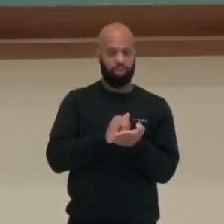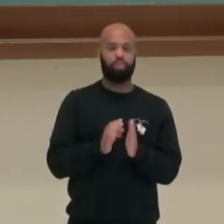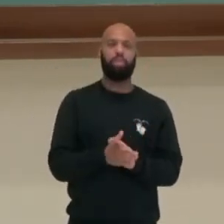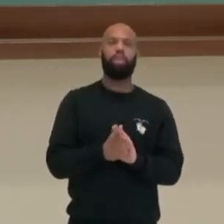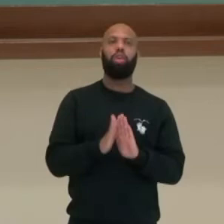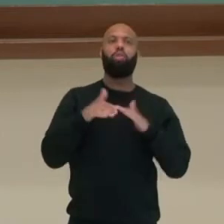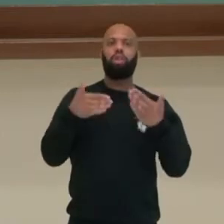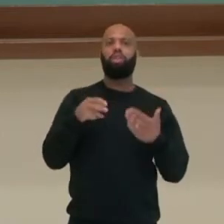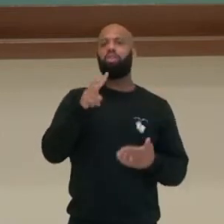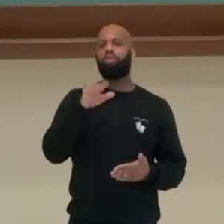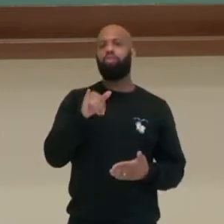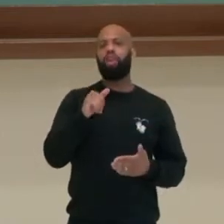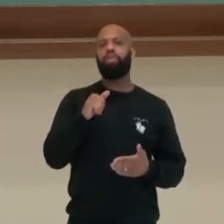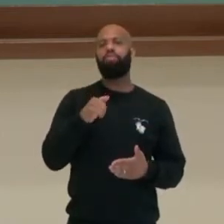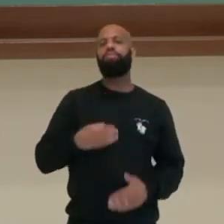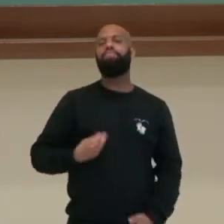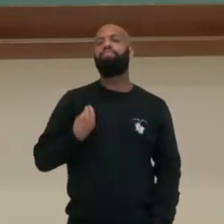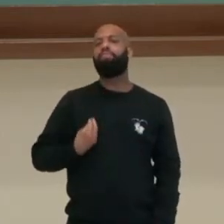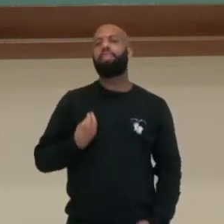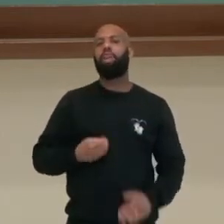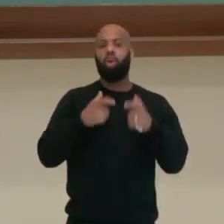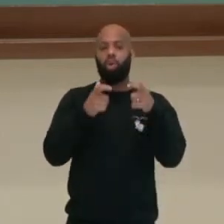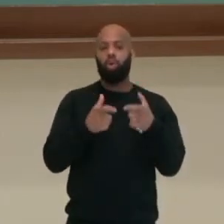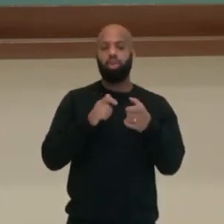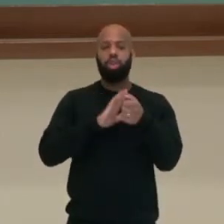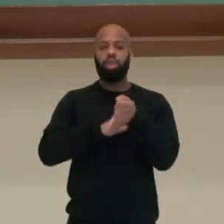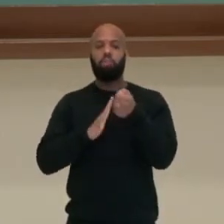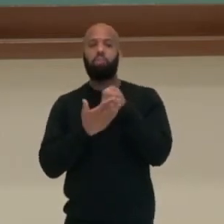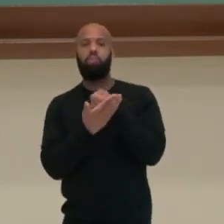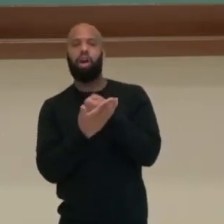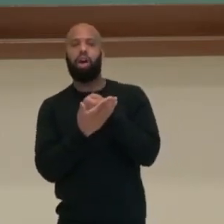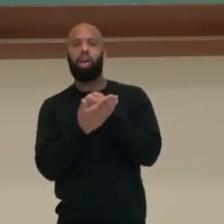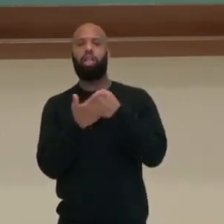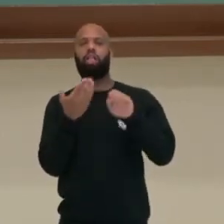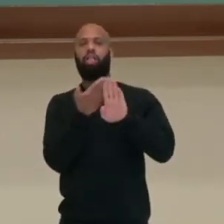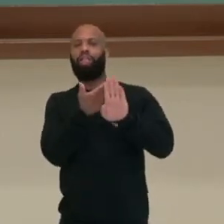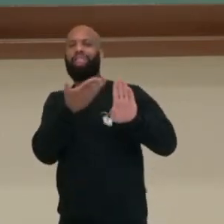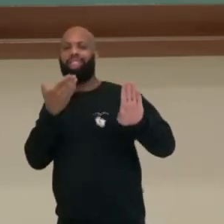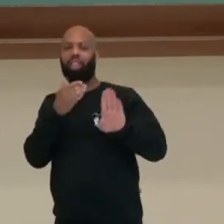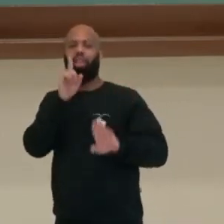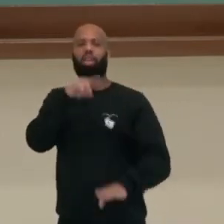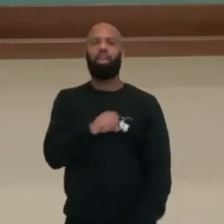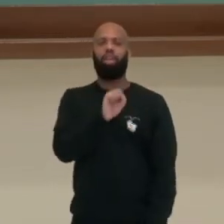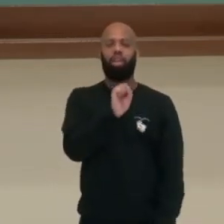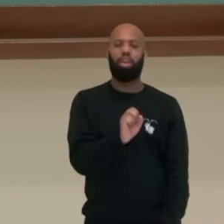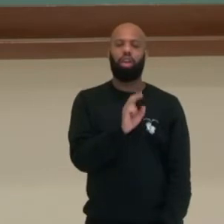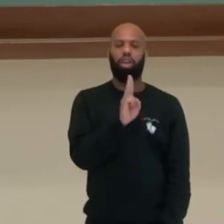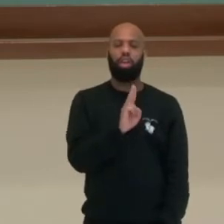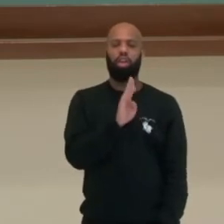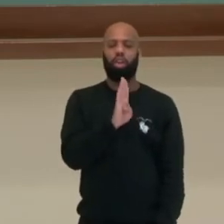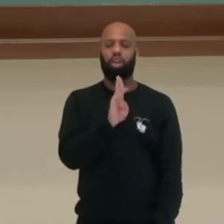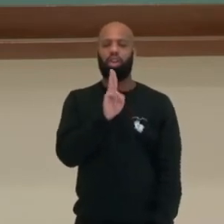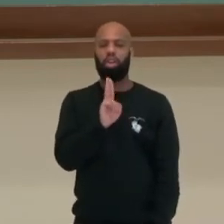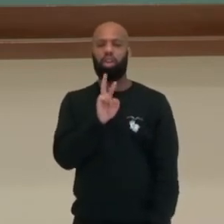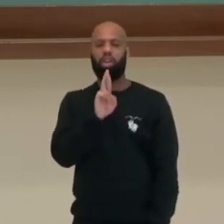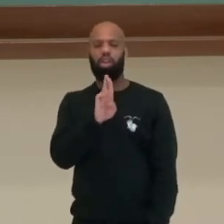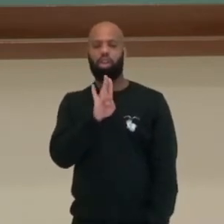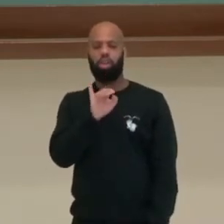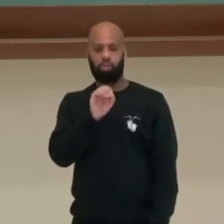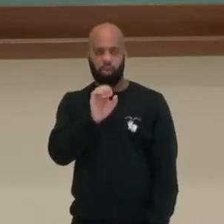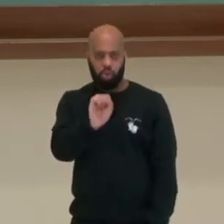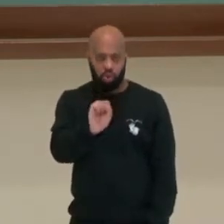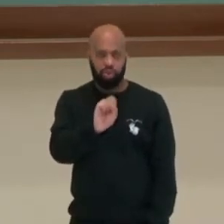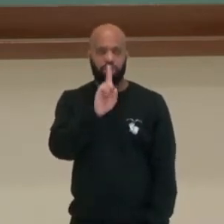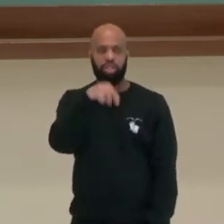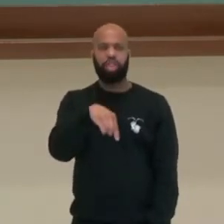aonde que eles vão morar? Nos bairros mais periféricos, os chamados subúrbios, né? Aqueles bairros que ficam